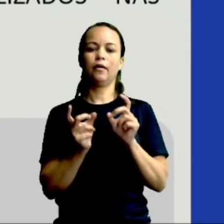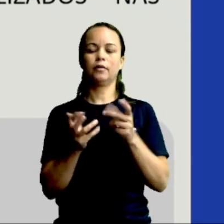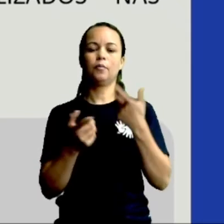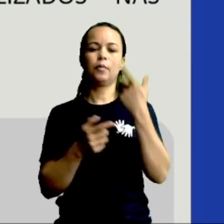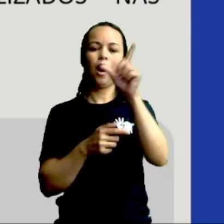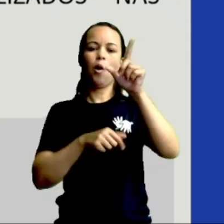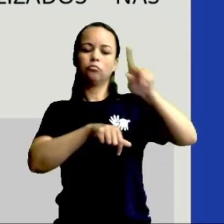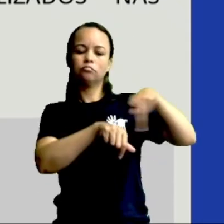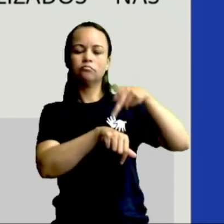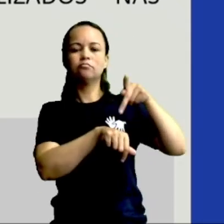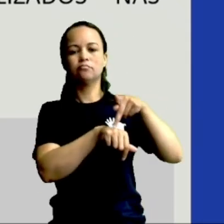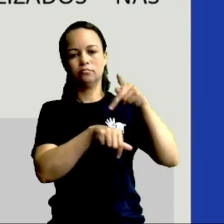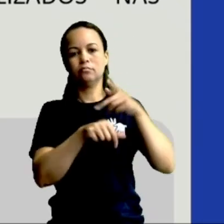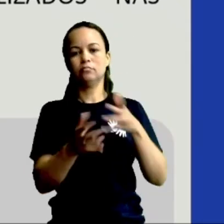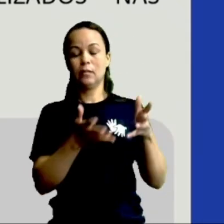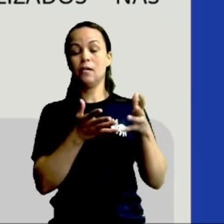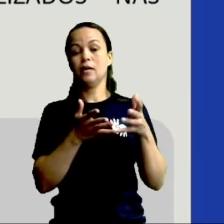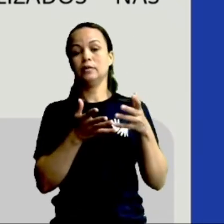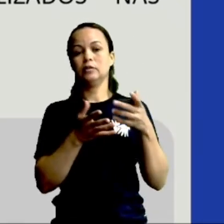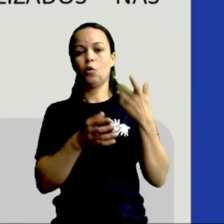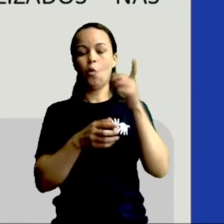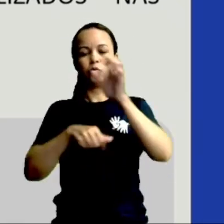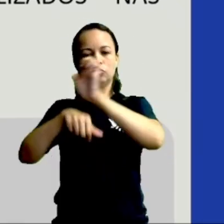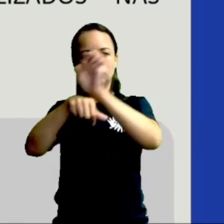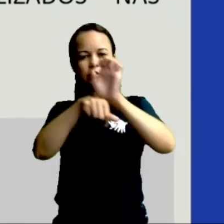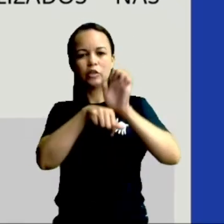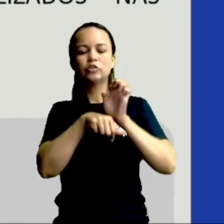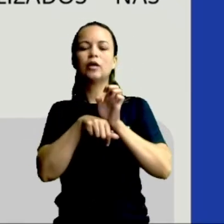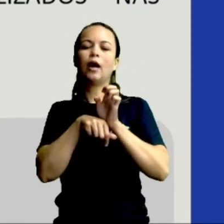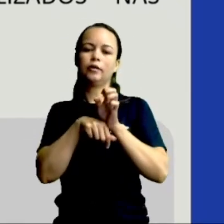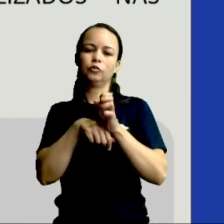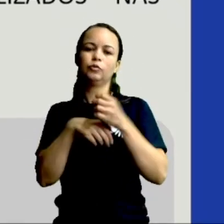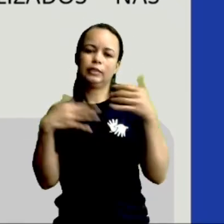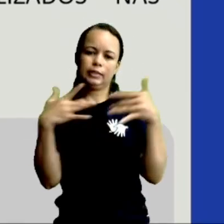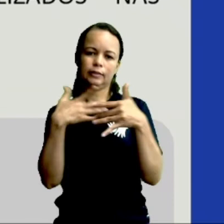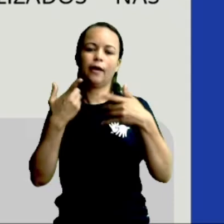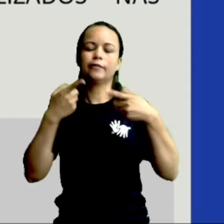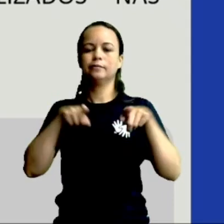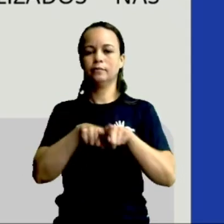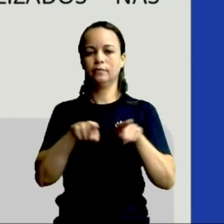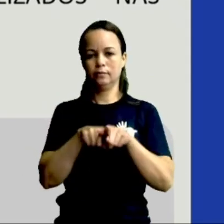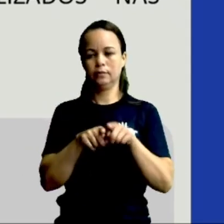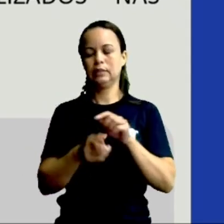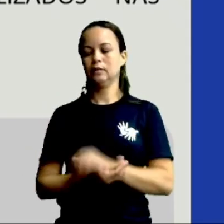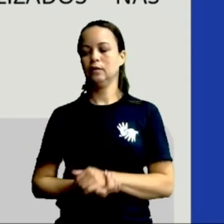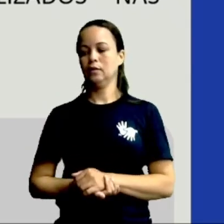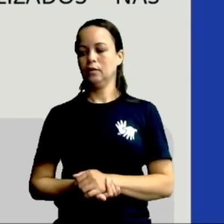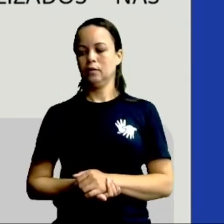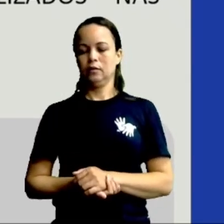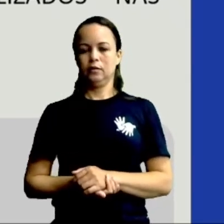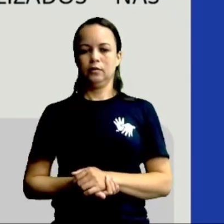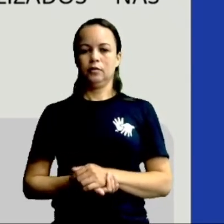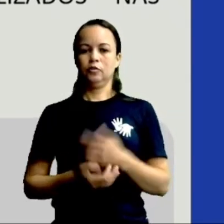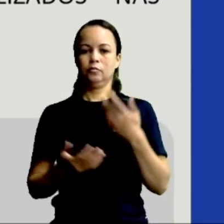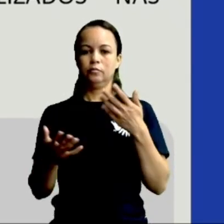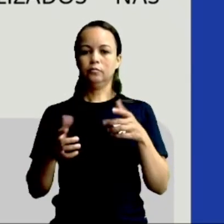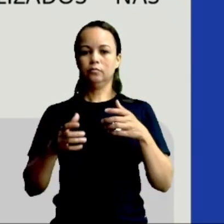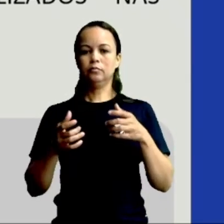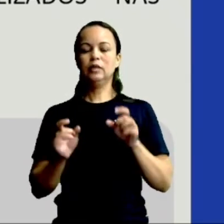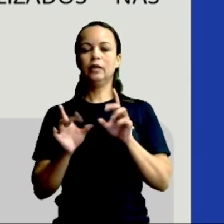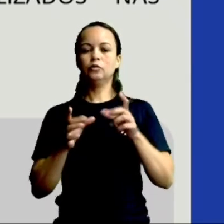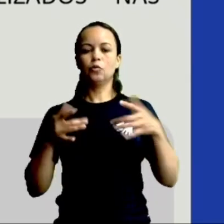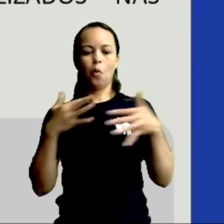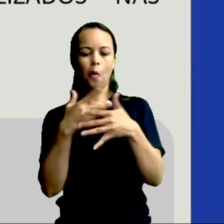outros países e outros estados e outras cidades, né? Seus maiores centros comerciais eles